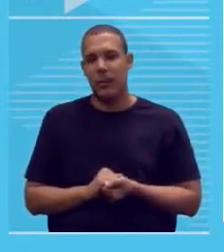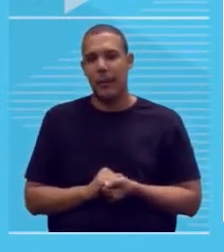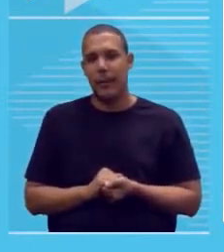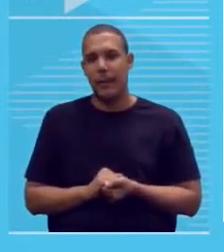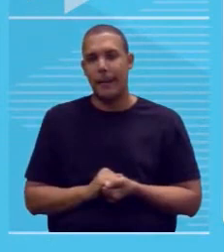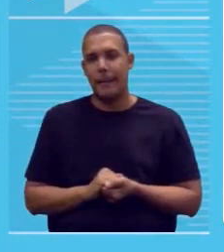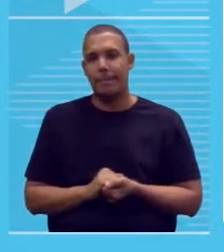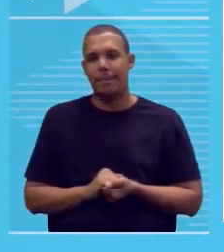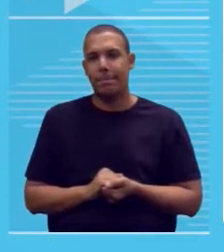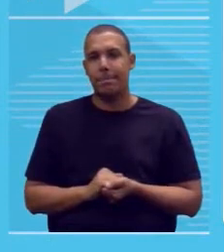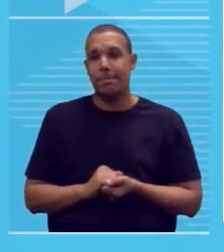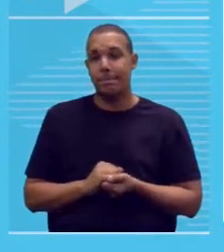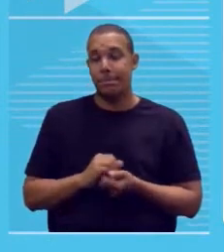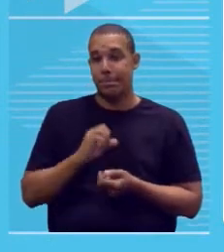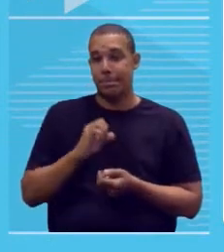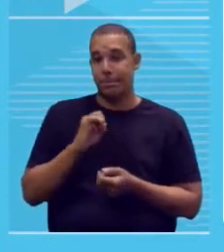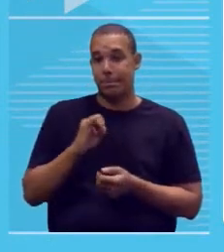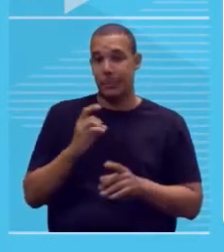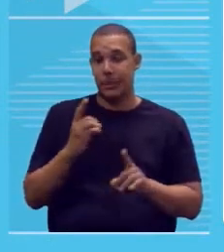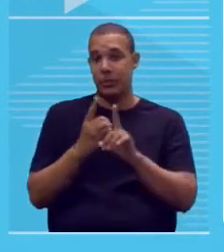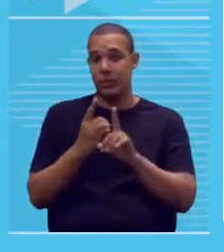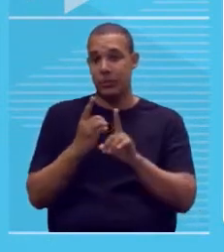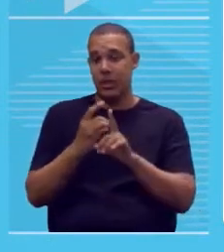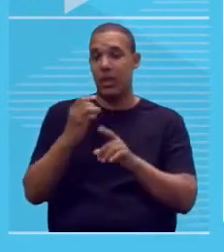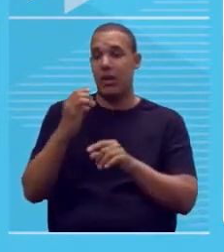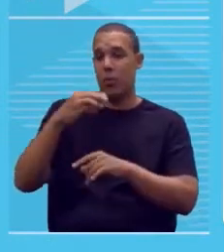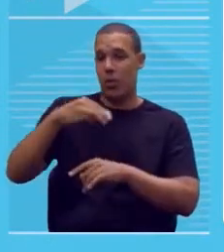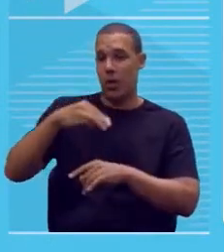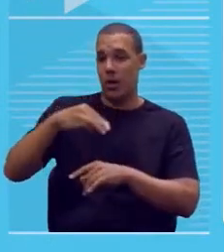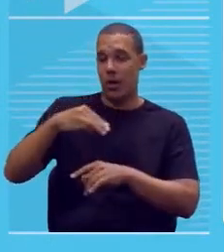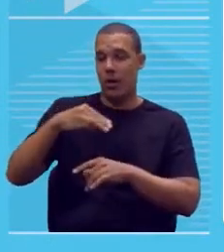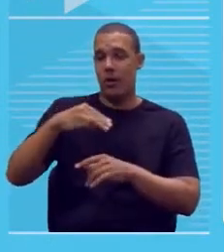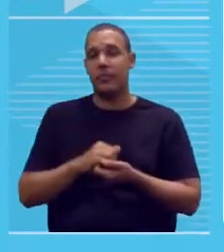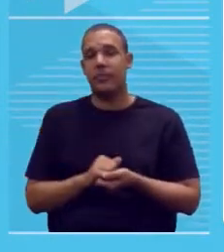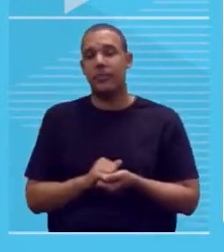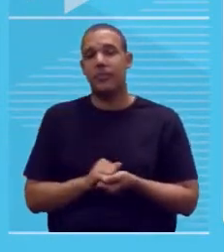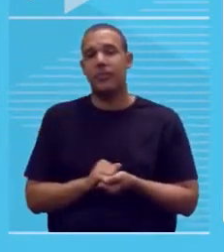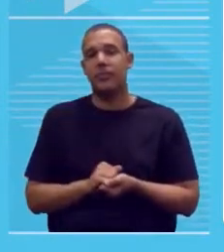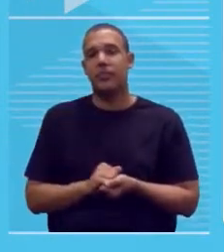este coeficiente angular, se eu já aprendi a calcular este coeficiente